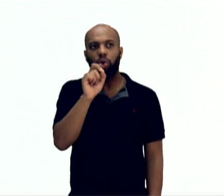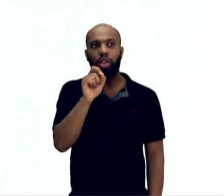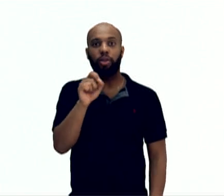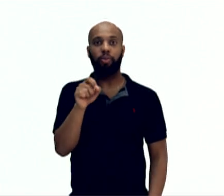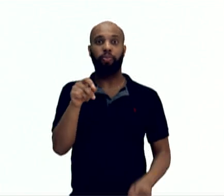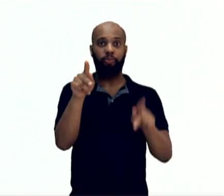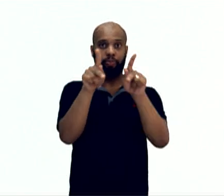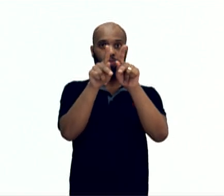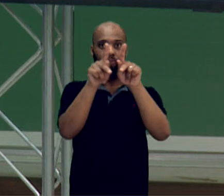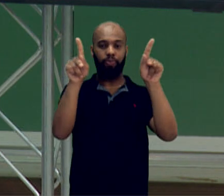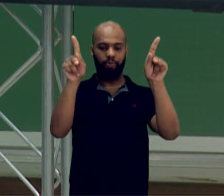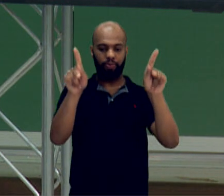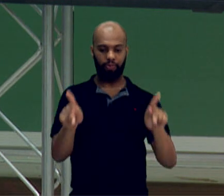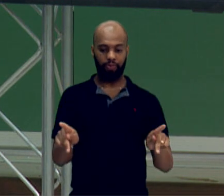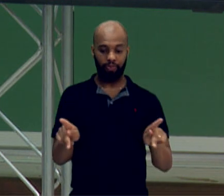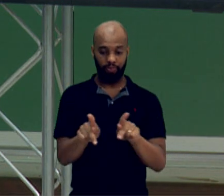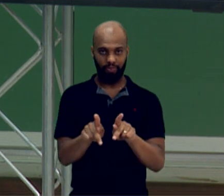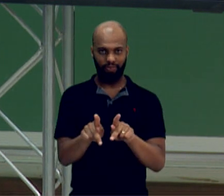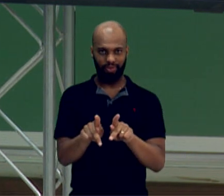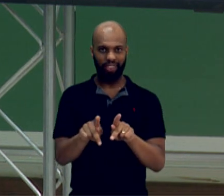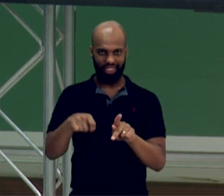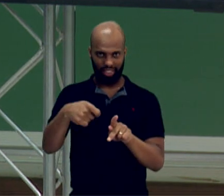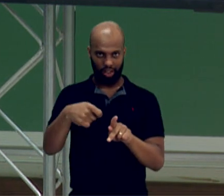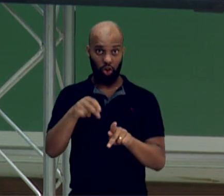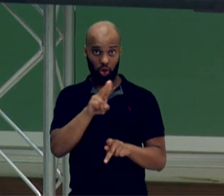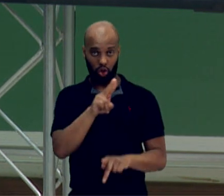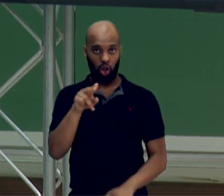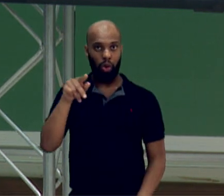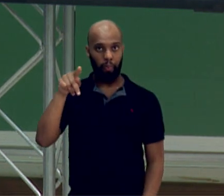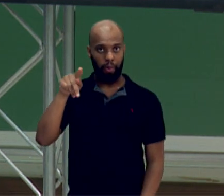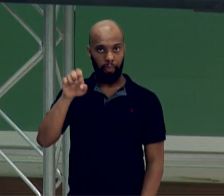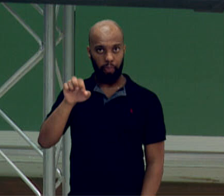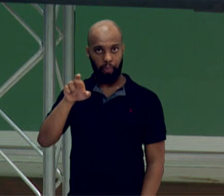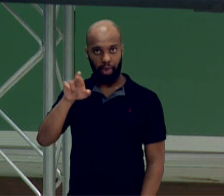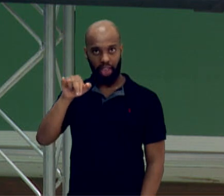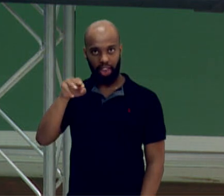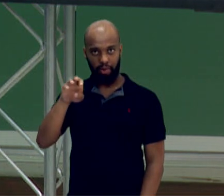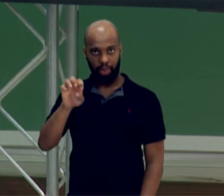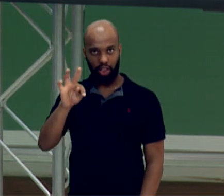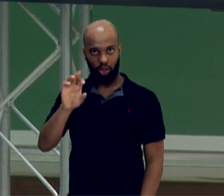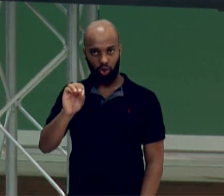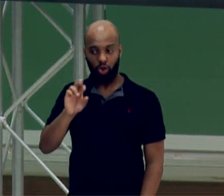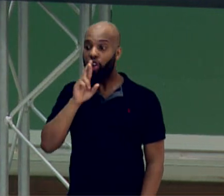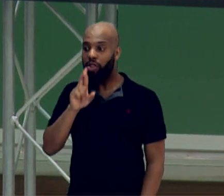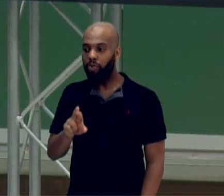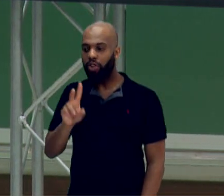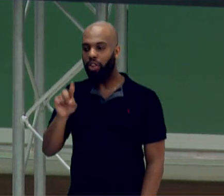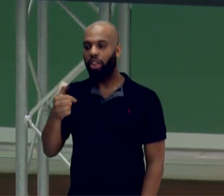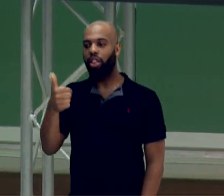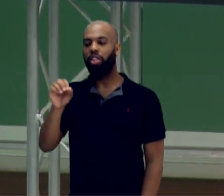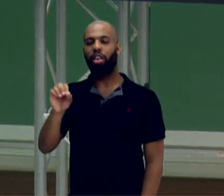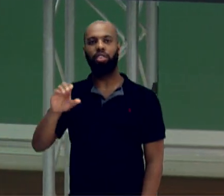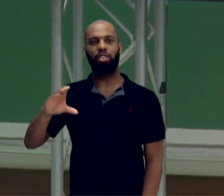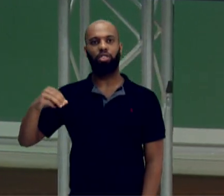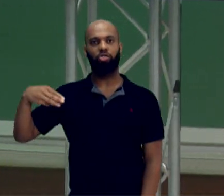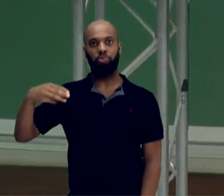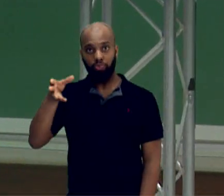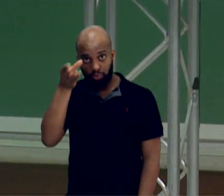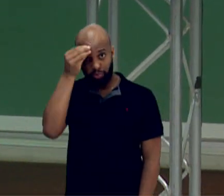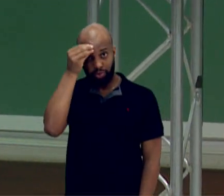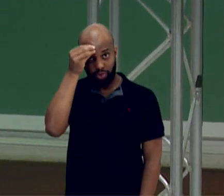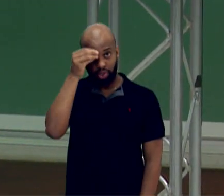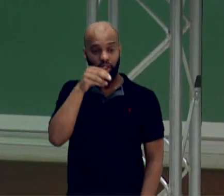o perímetro desta forma geométrica vale 10 centímetros.